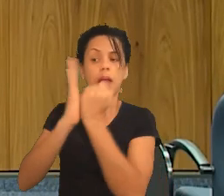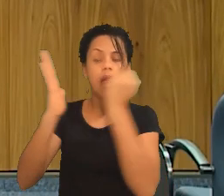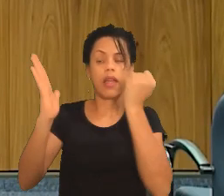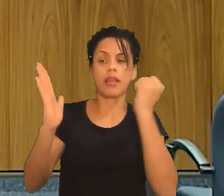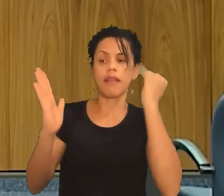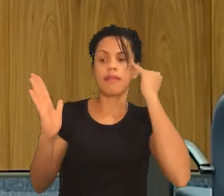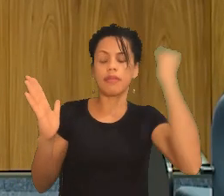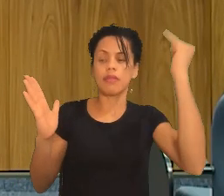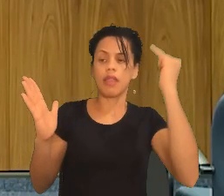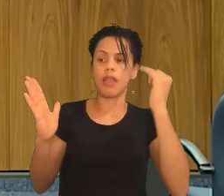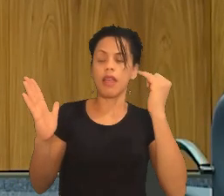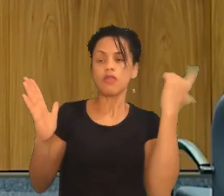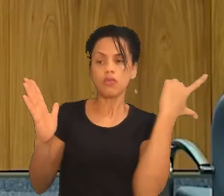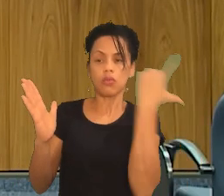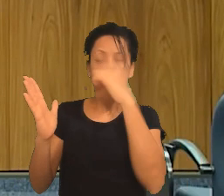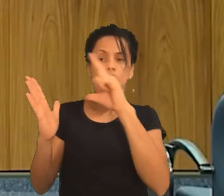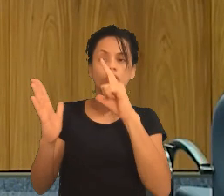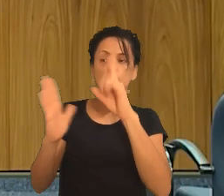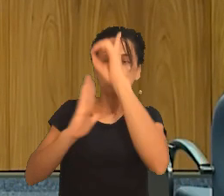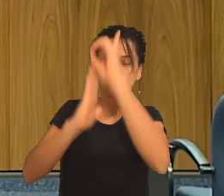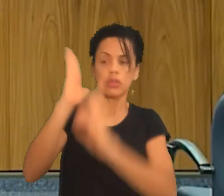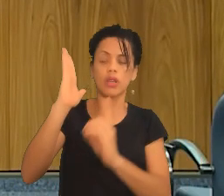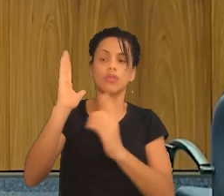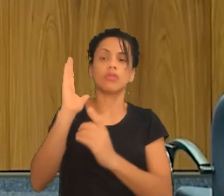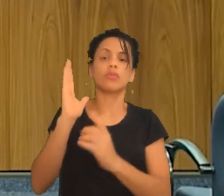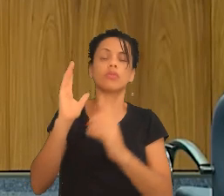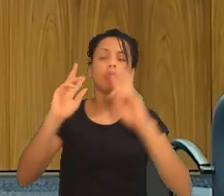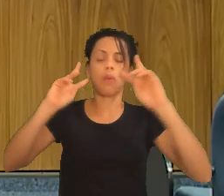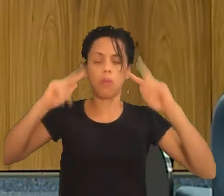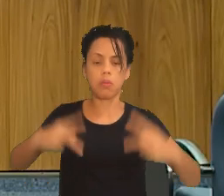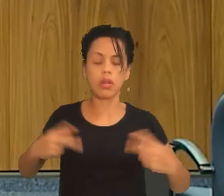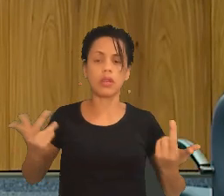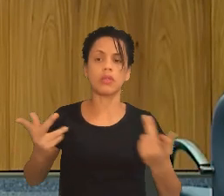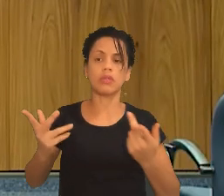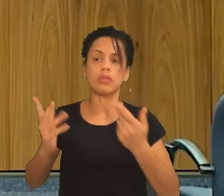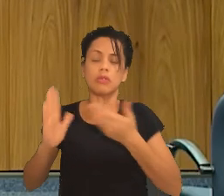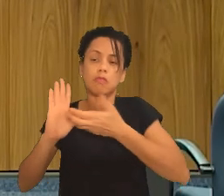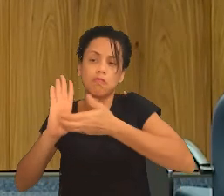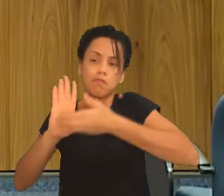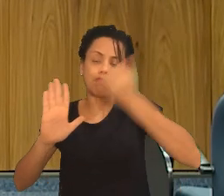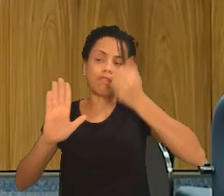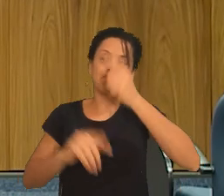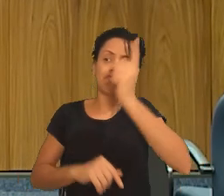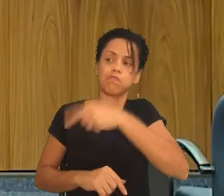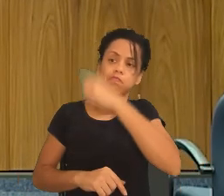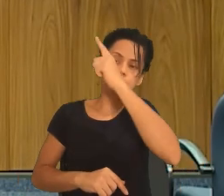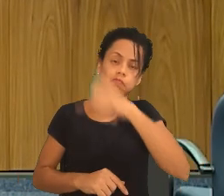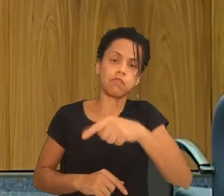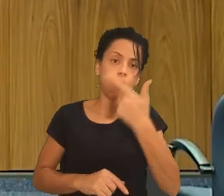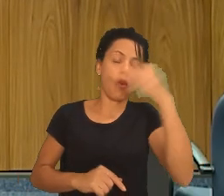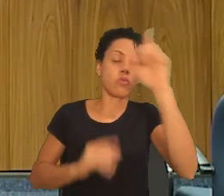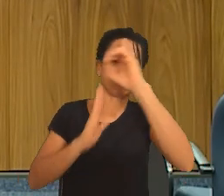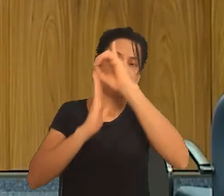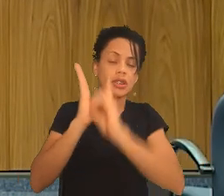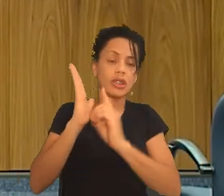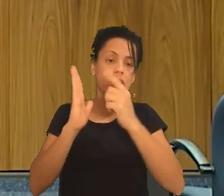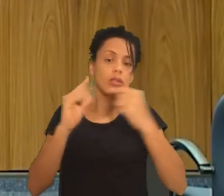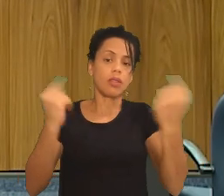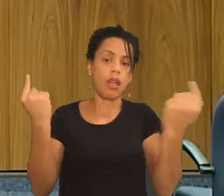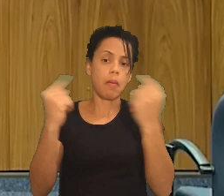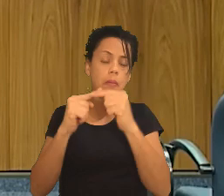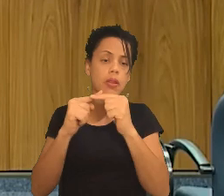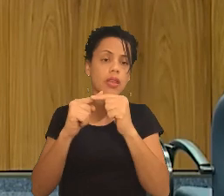ação ou decisão em nome dos direitos humanos ou do direito, que envolva exclusão de outros direitos fundamentais a quaisquer pessoas, grupos e